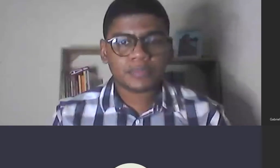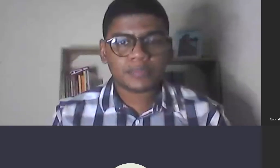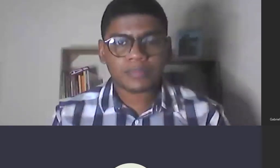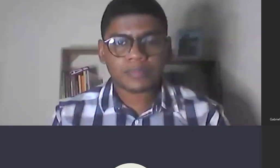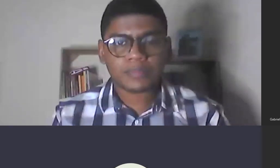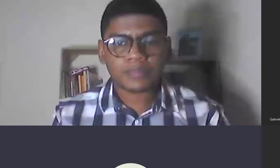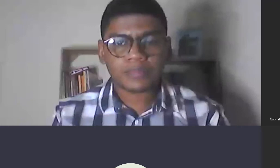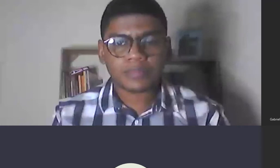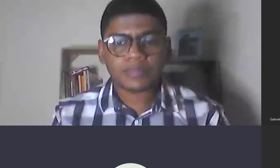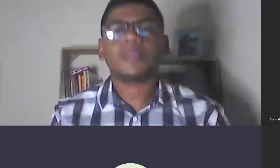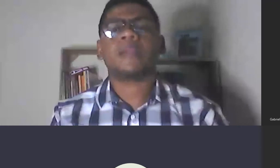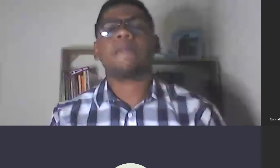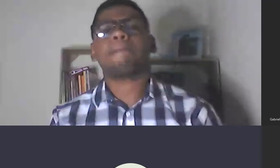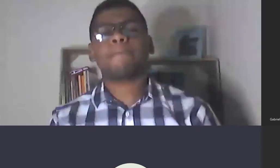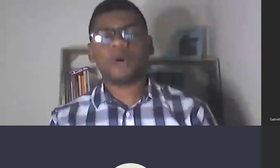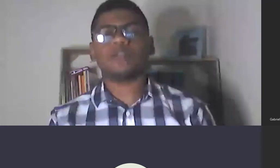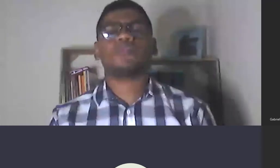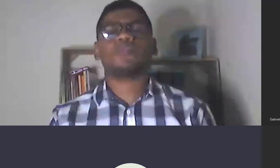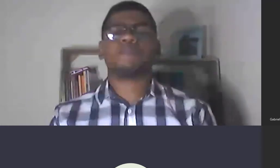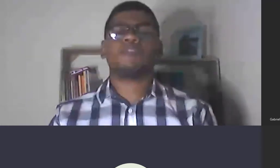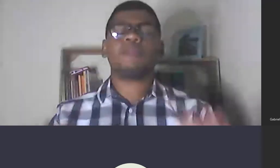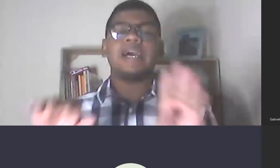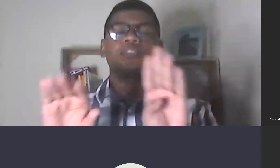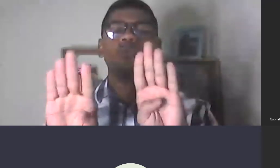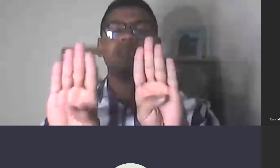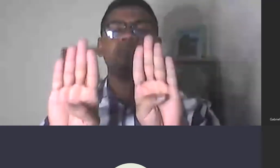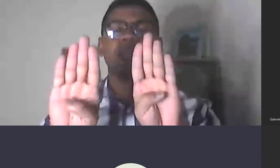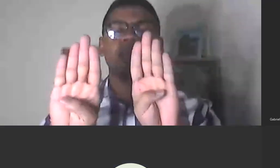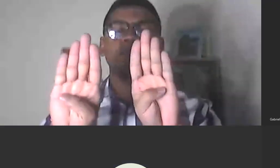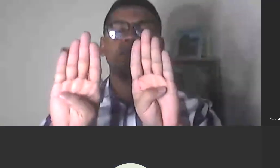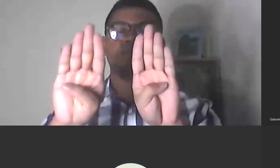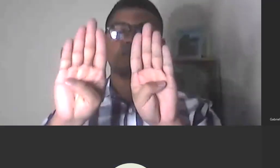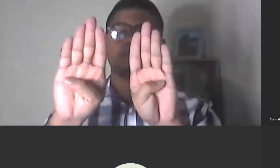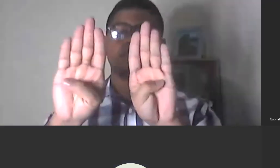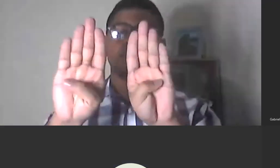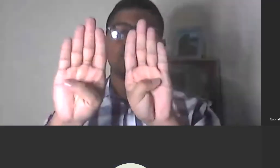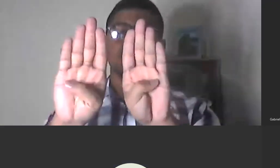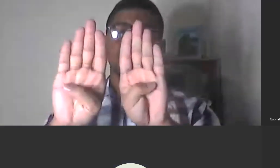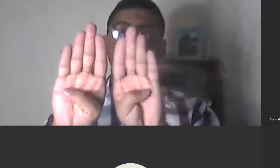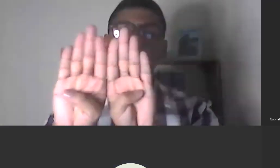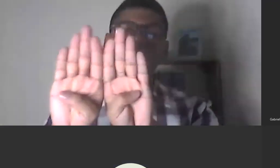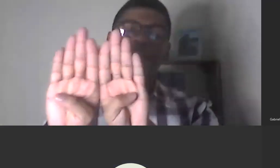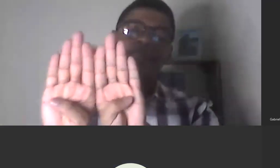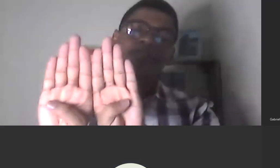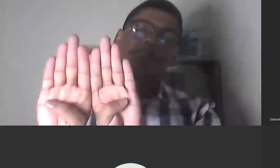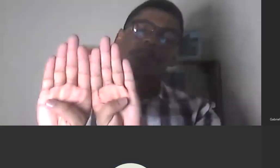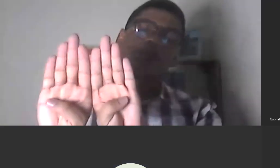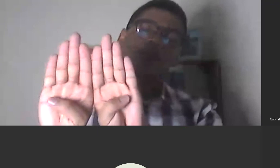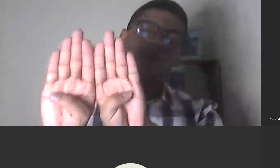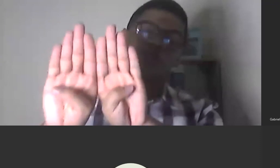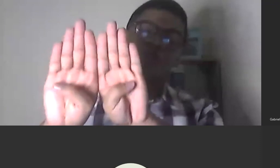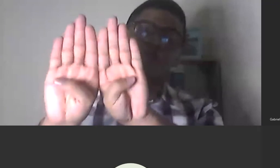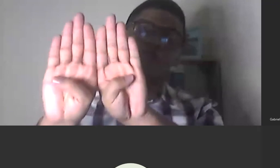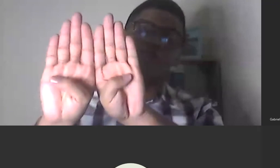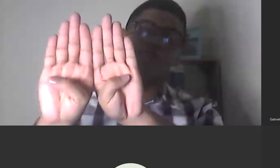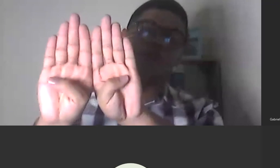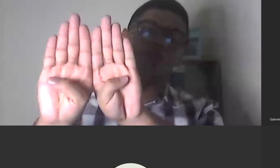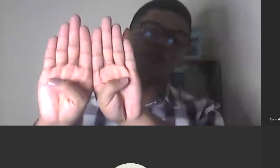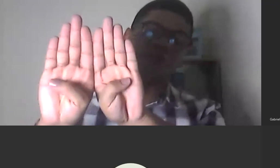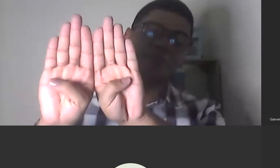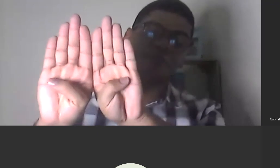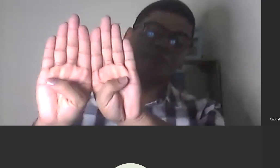Pode repetir de novo, por favor? Posso. Vamos lá. As duas em B. Junta eles, as duas mãos pelo